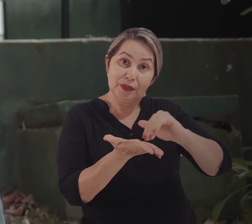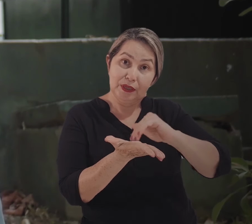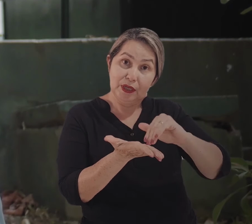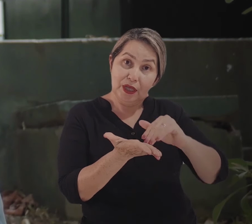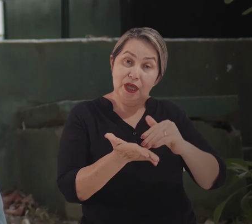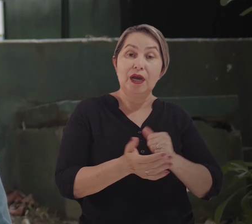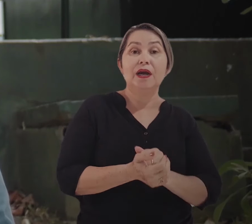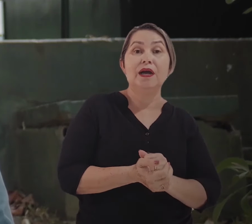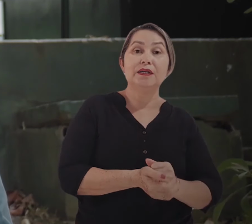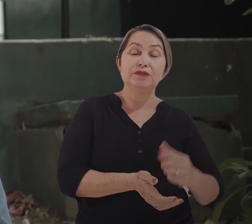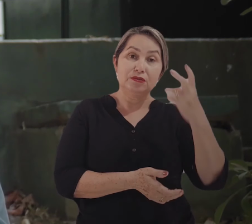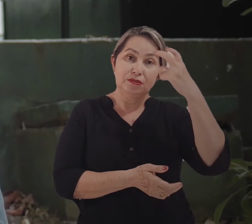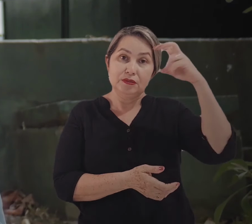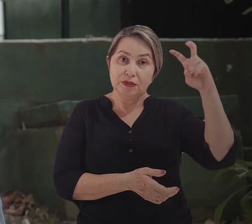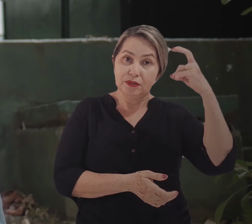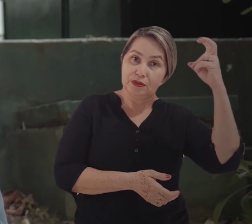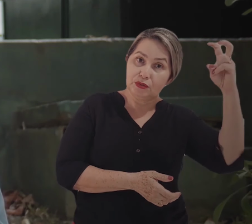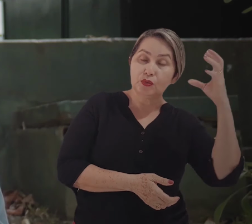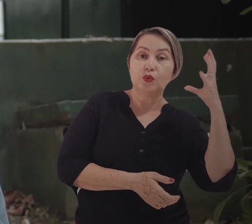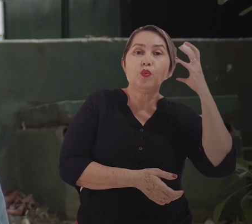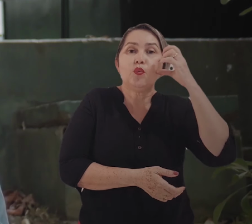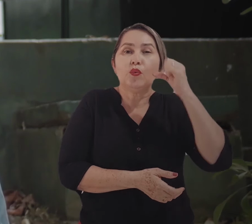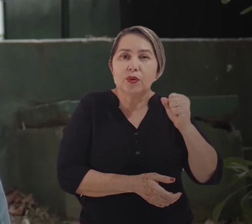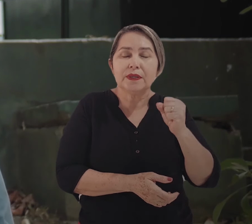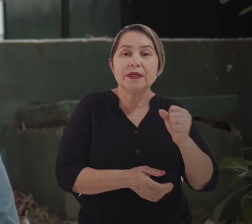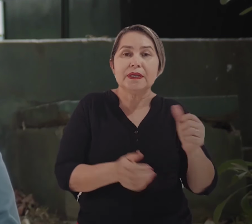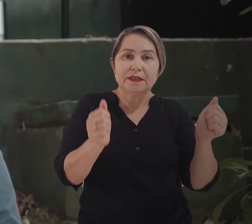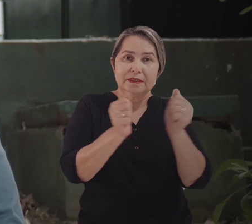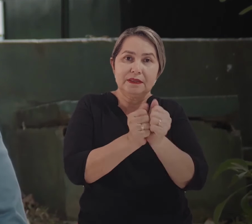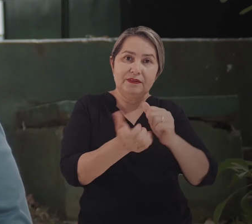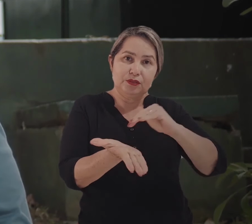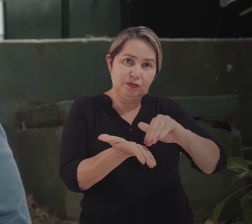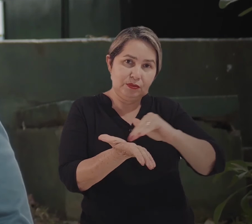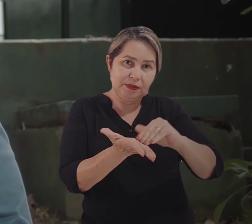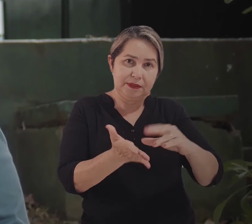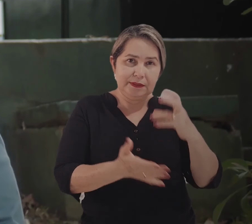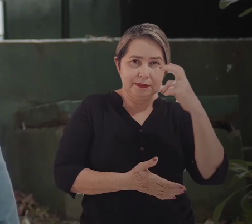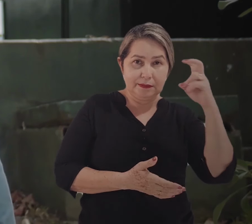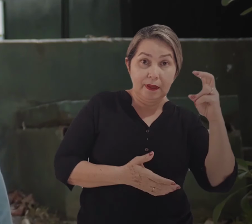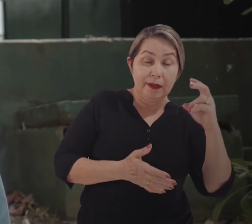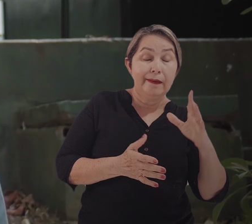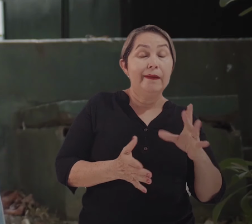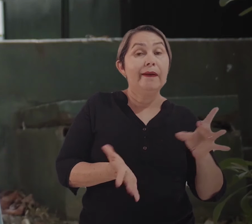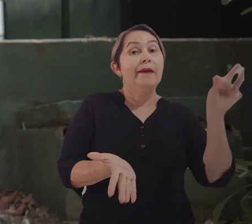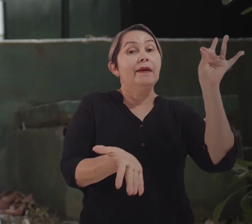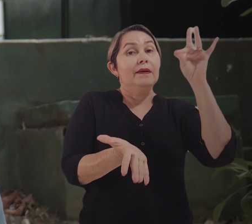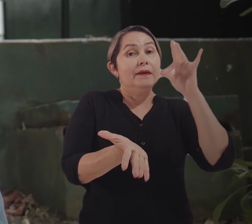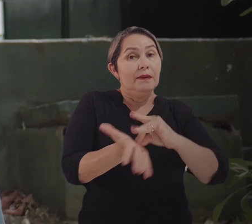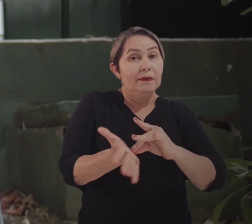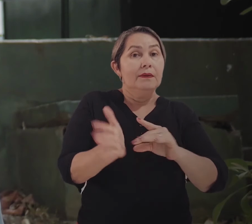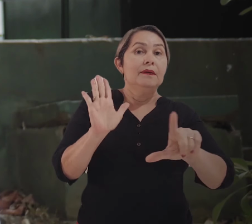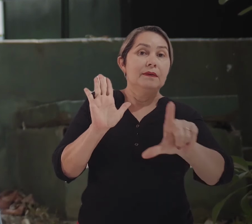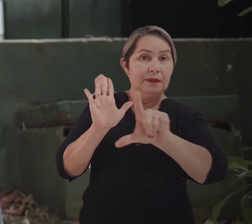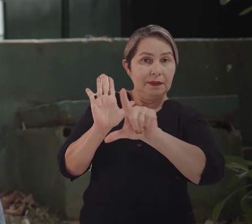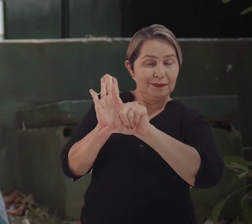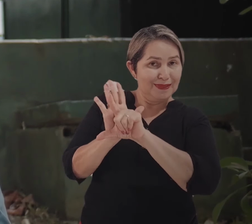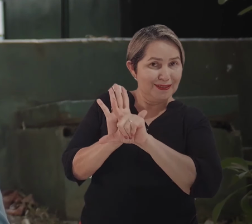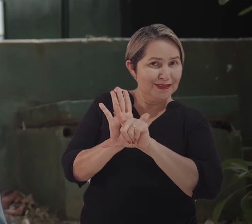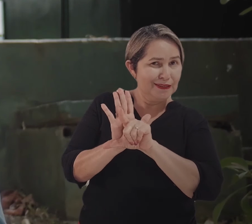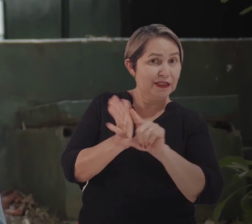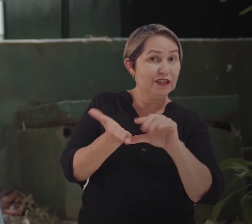de Patrimônio Cultural, que fazia parte da Secretaria de Cultura. Só que, de fato, essa lei ela não é suficiente